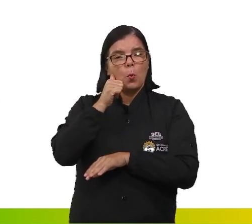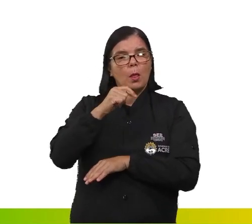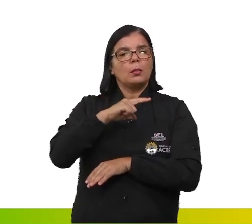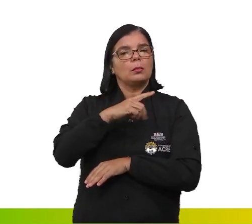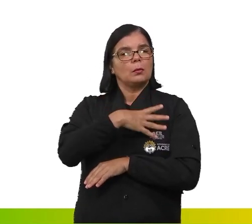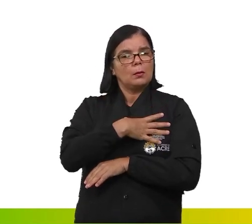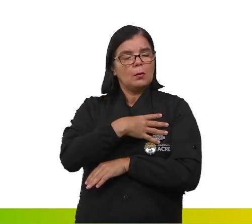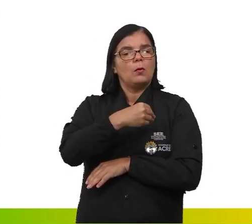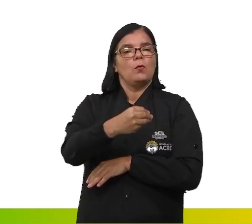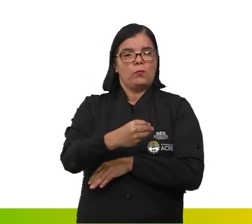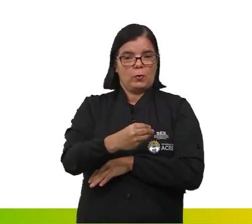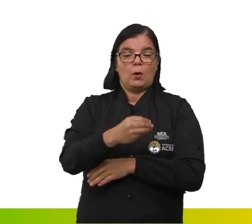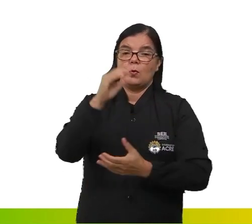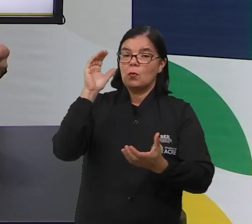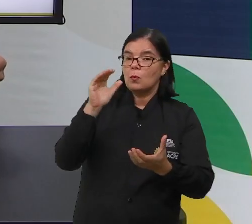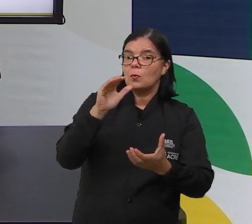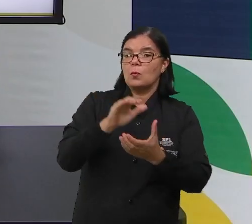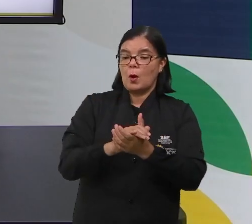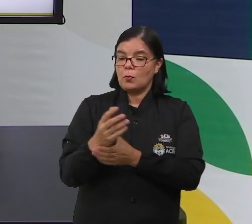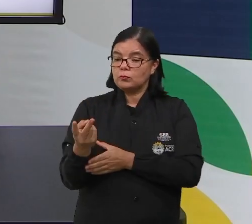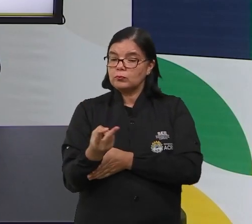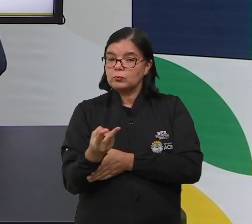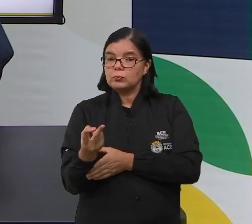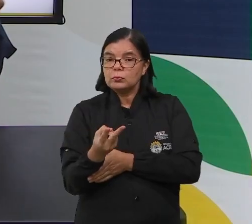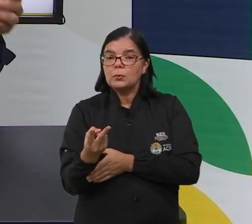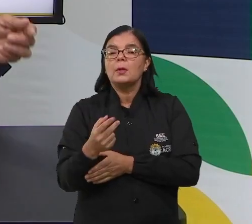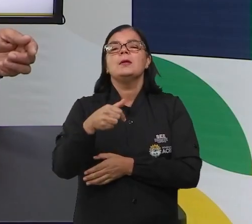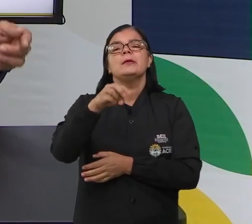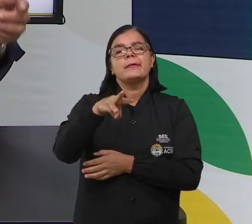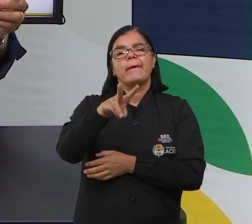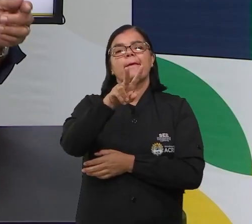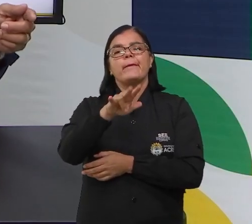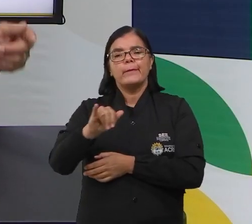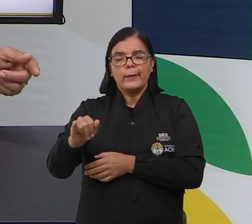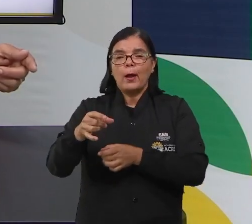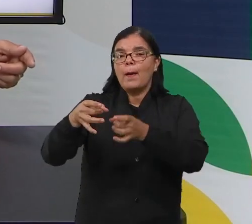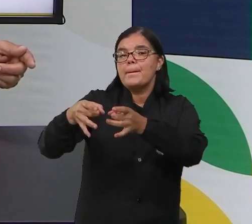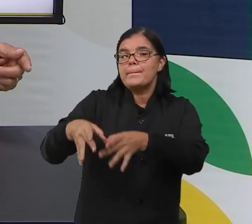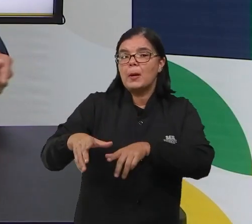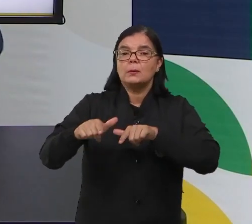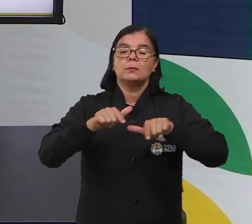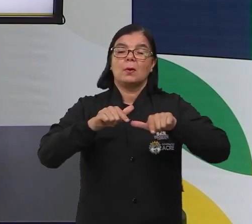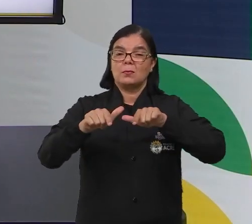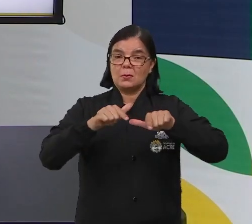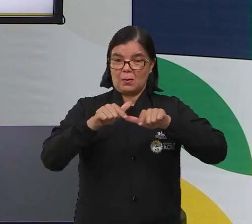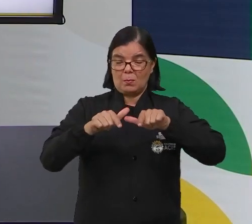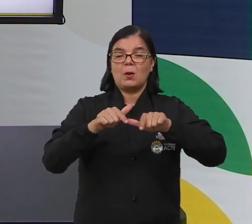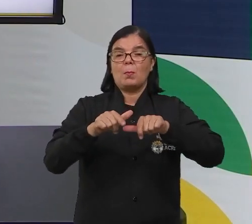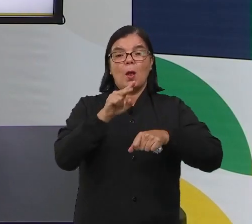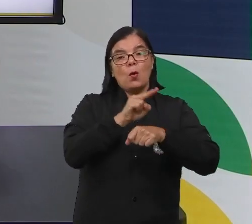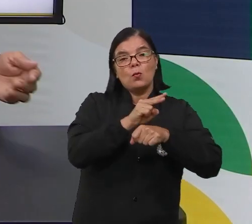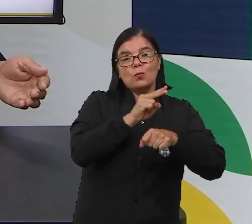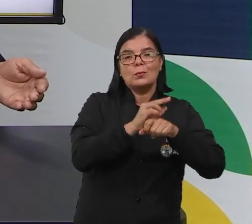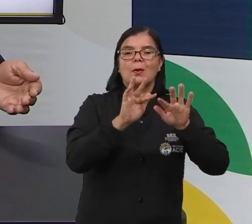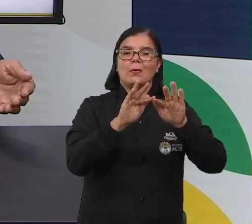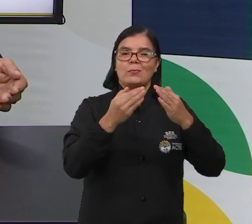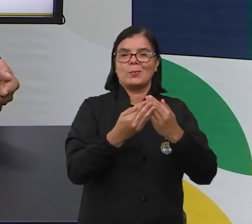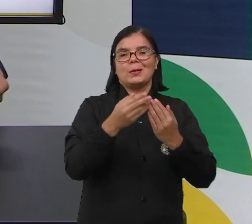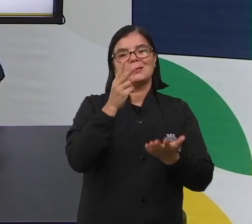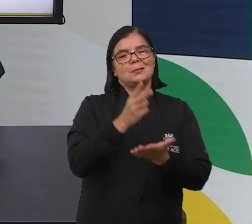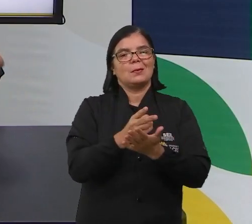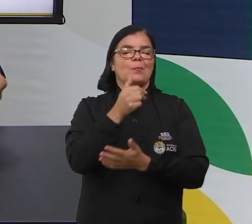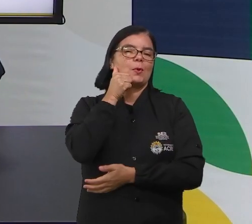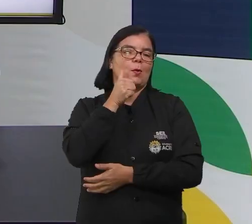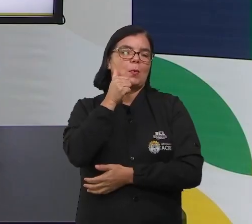o filho, quando o casal tem o filho, quem vai abandonar o emprego para tomar de conta do filho é a